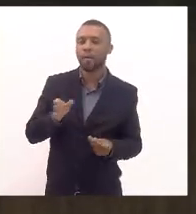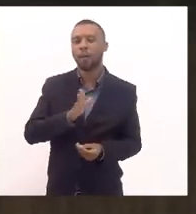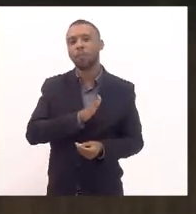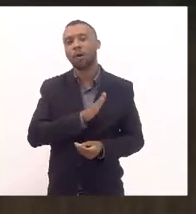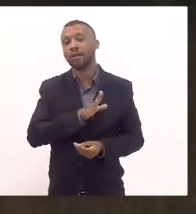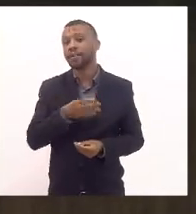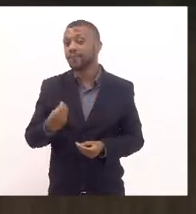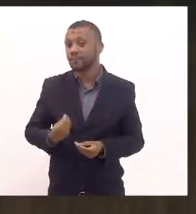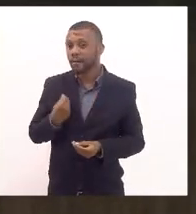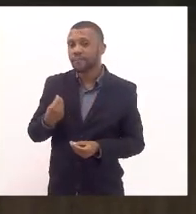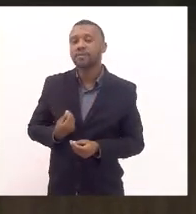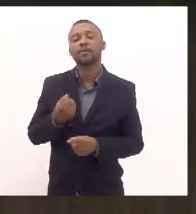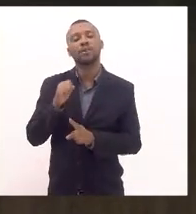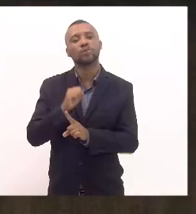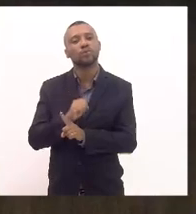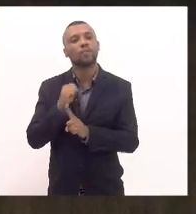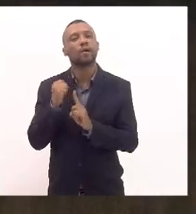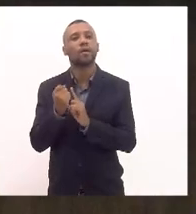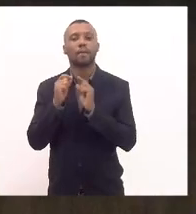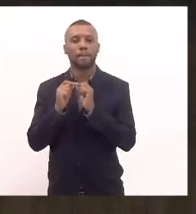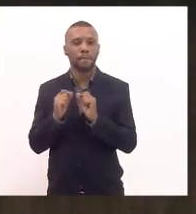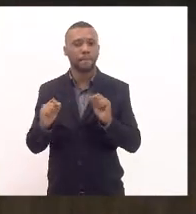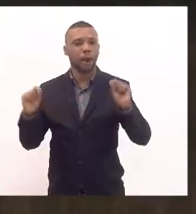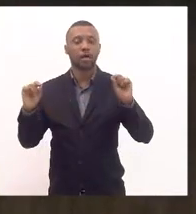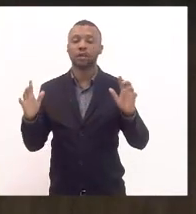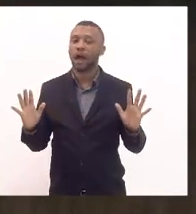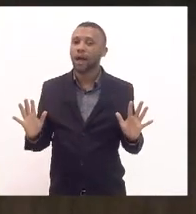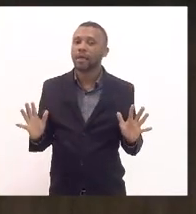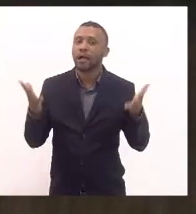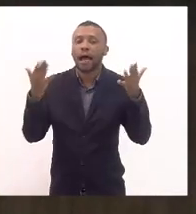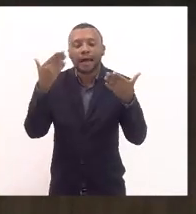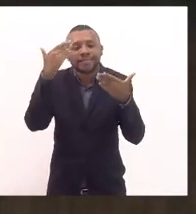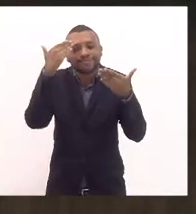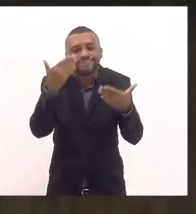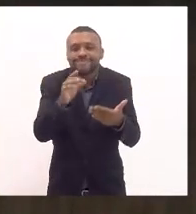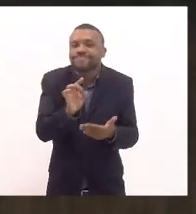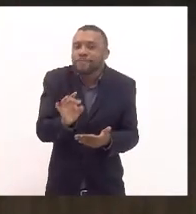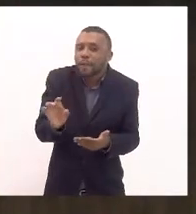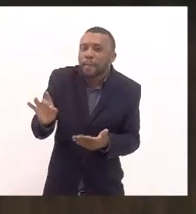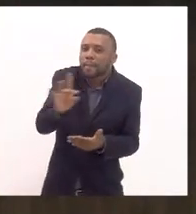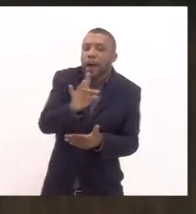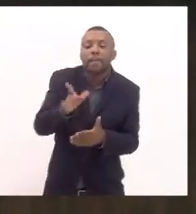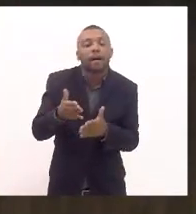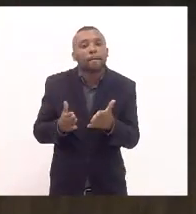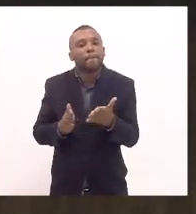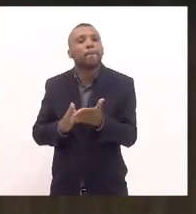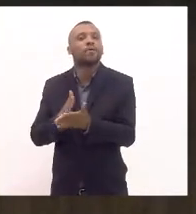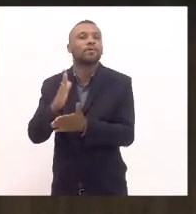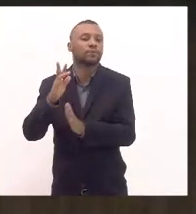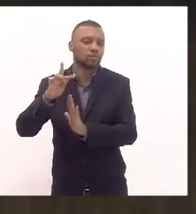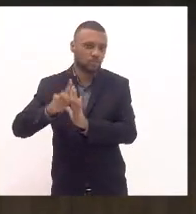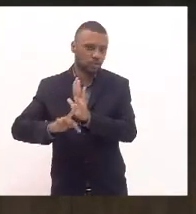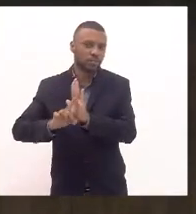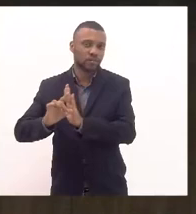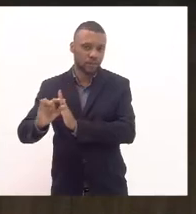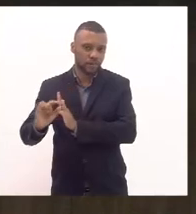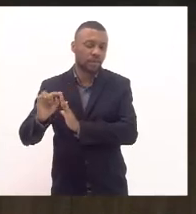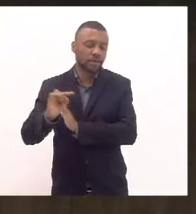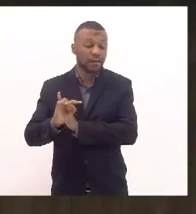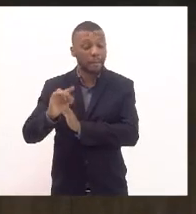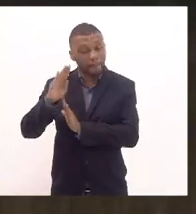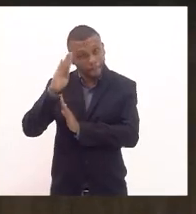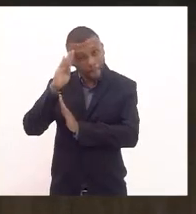a vida de uma sociedade então só Celebrar agradecer aos pares pela aprovação do projeto e mais do que